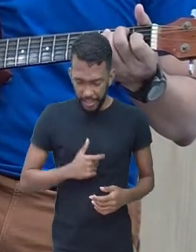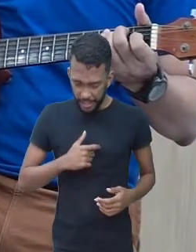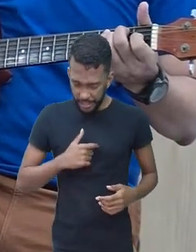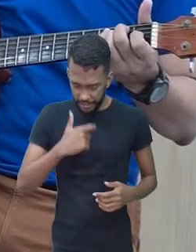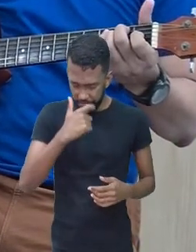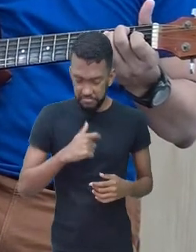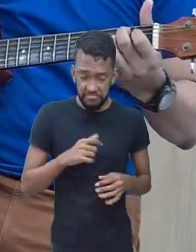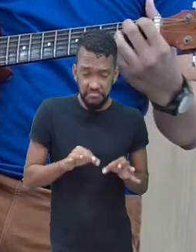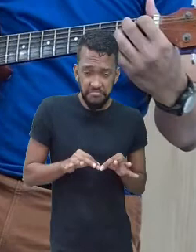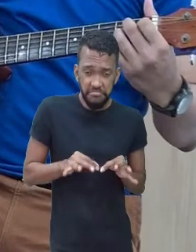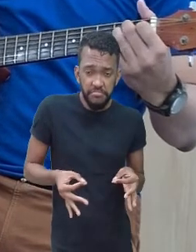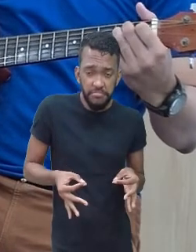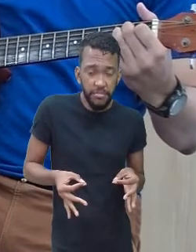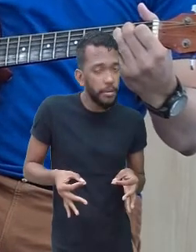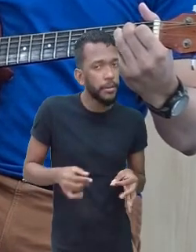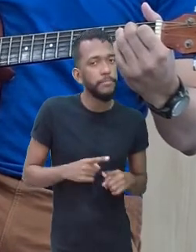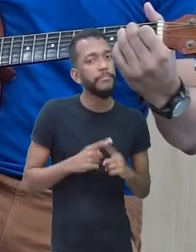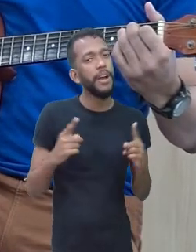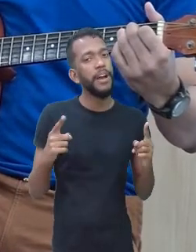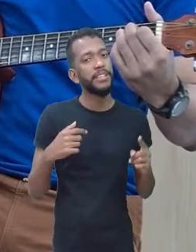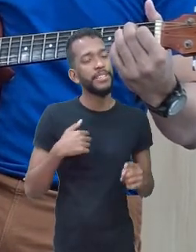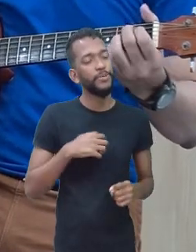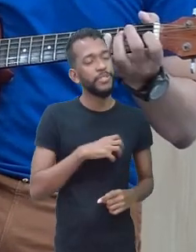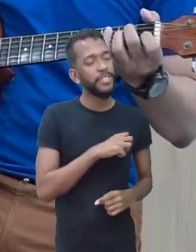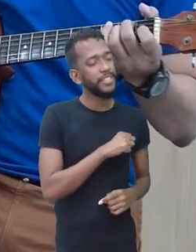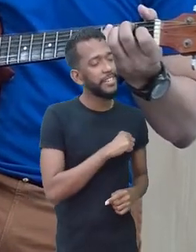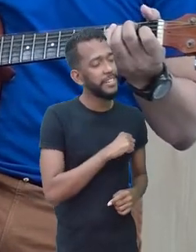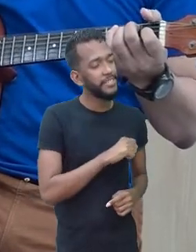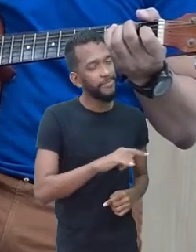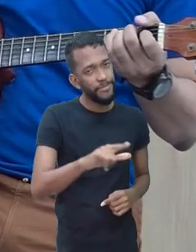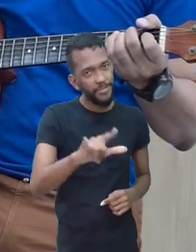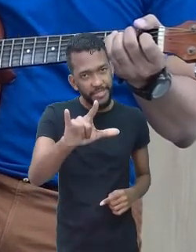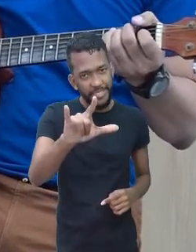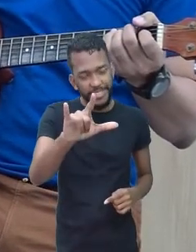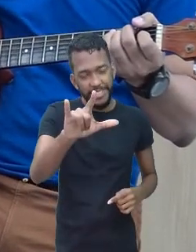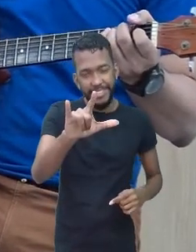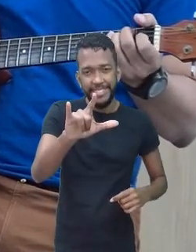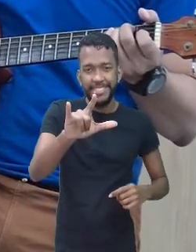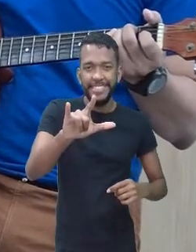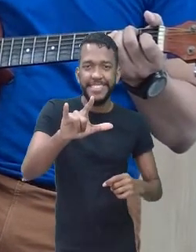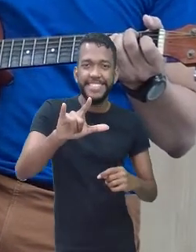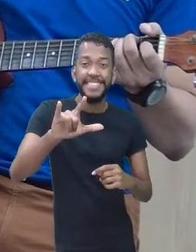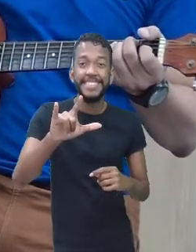te amo. Eu não presto mais, eu te amo. A música é boa.